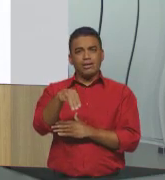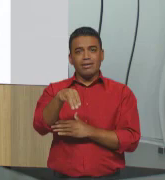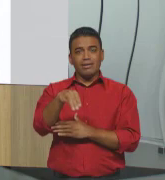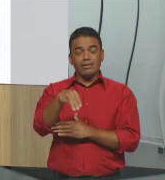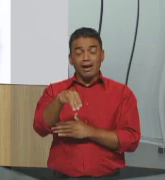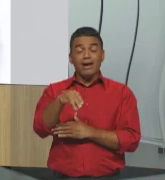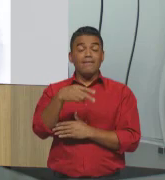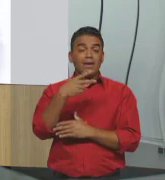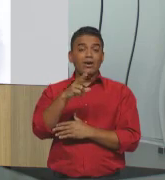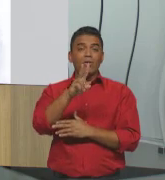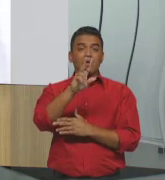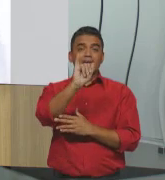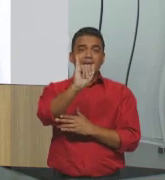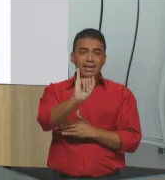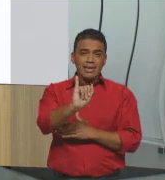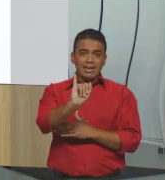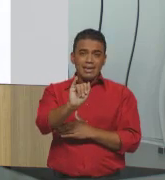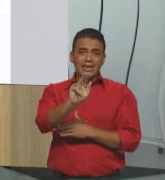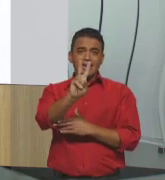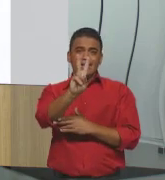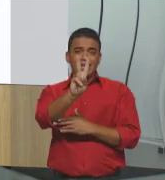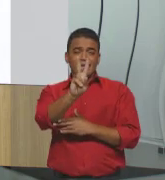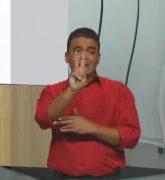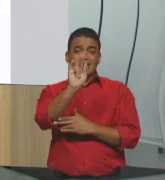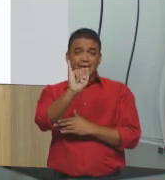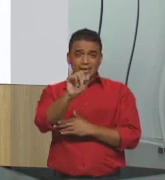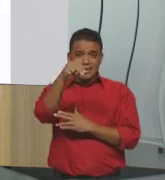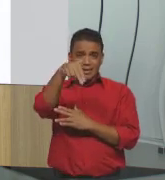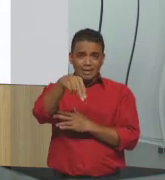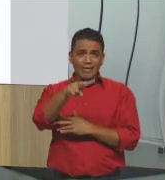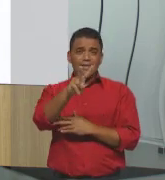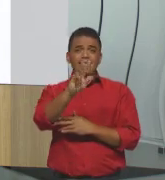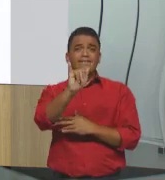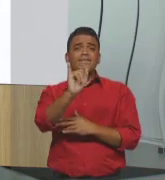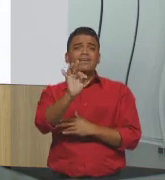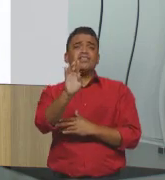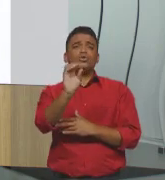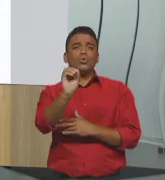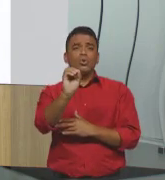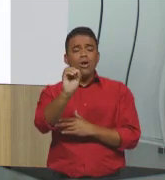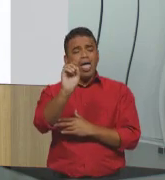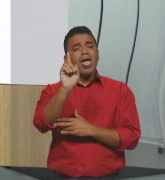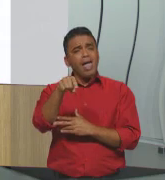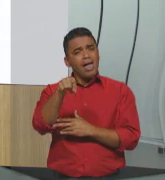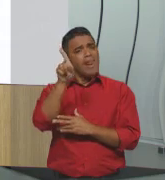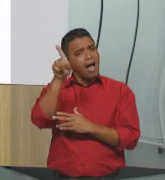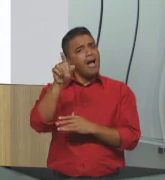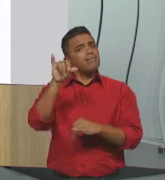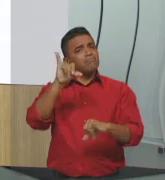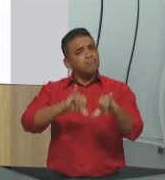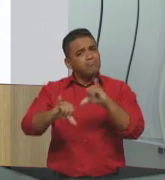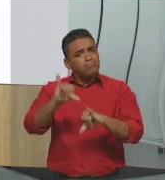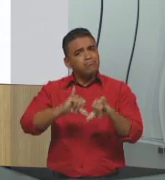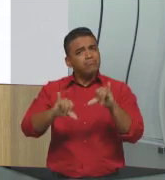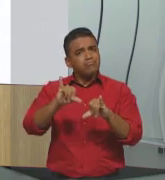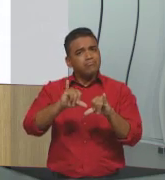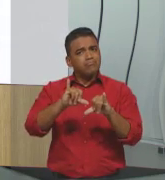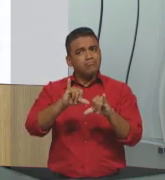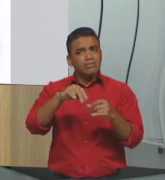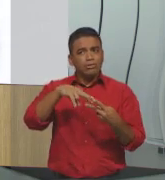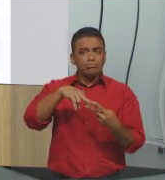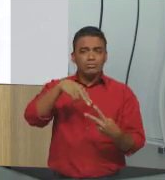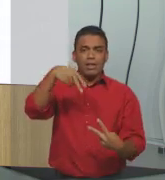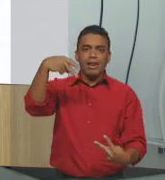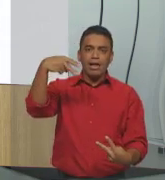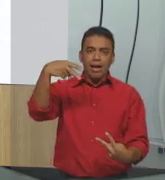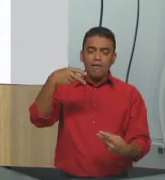in vitro, significa que eu estou fazendo ela totalmente em laboratório. Pego esse fragmento de DNA, irei amplificá-lo,